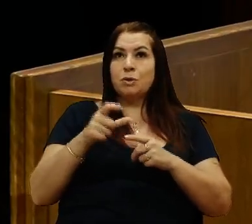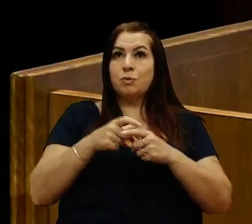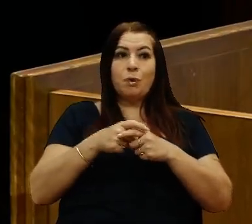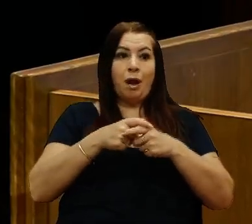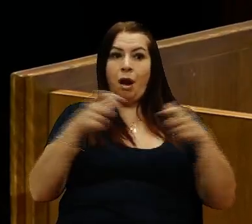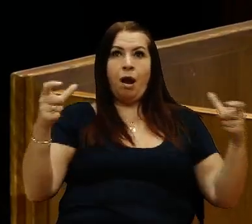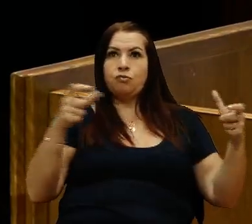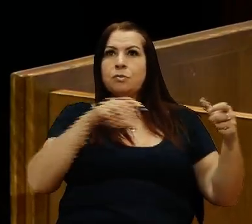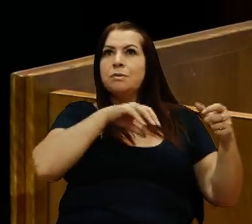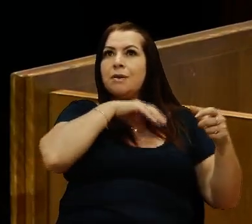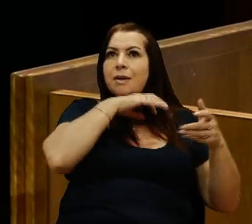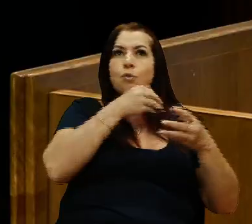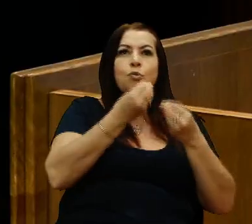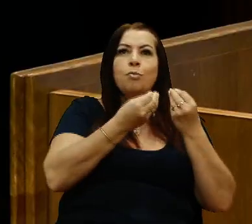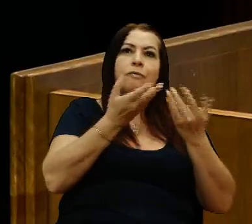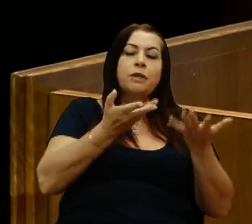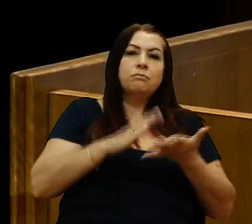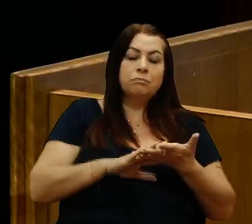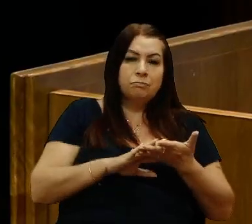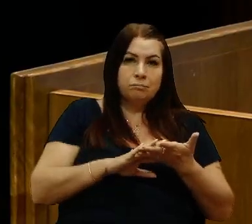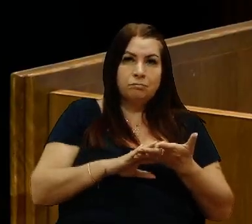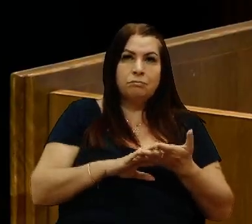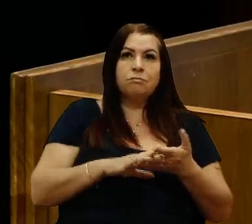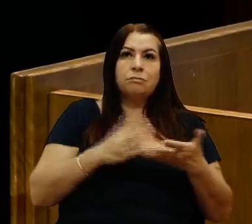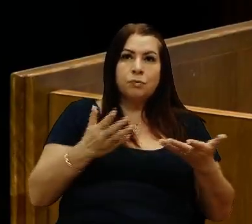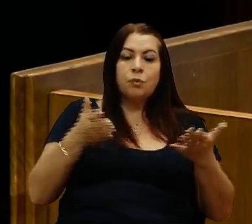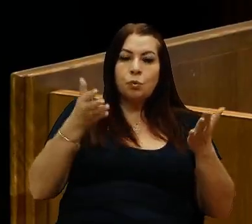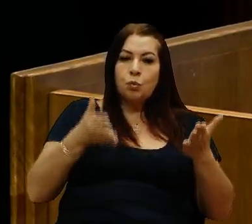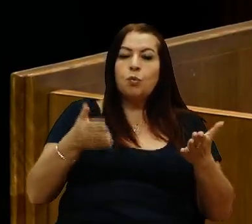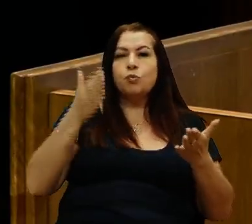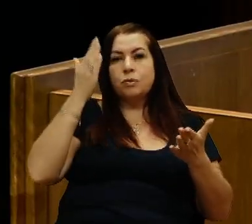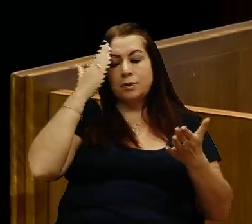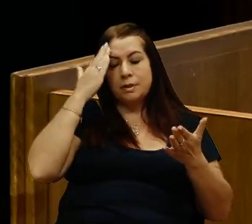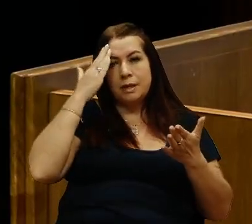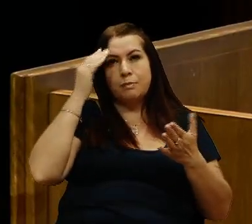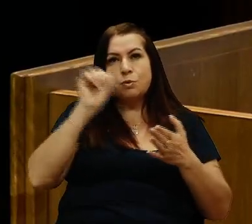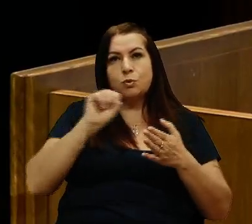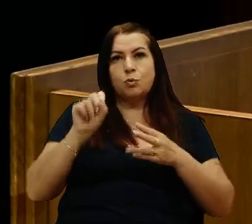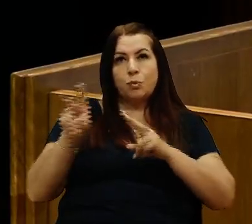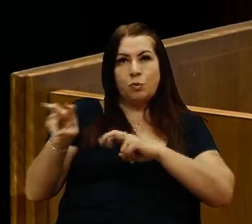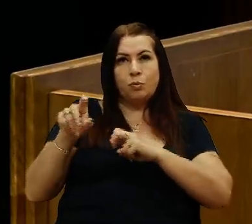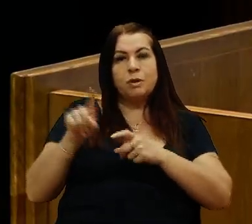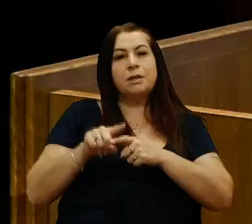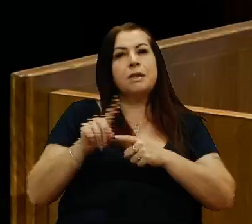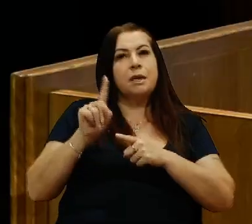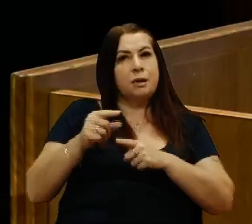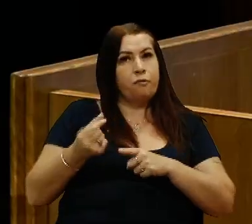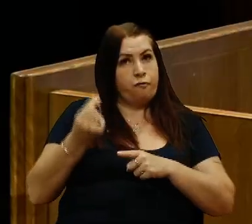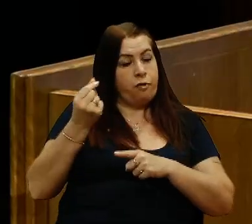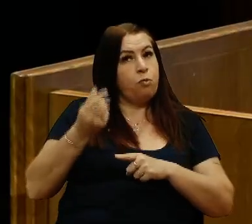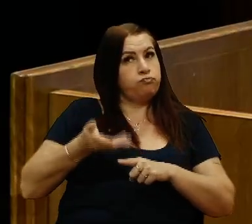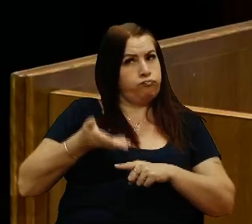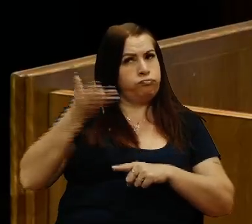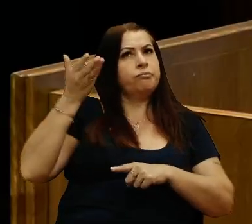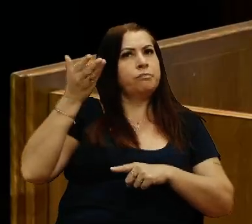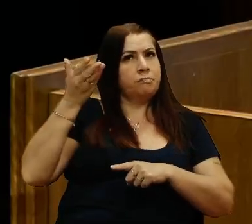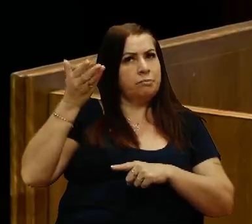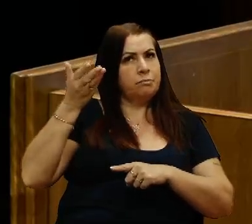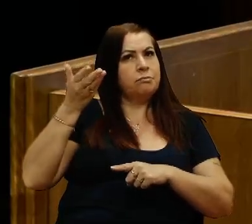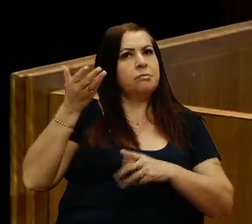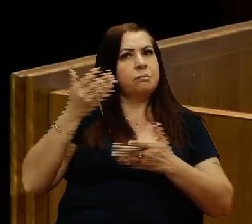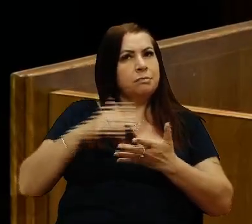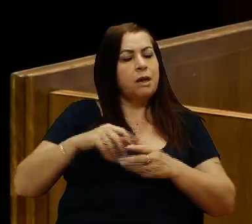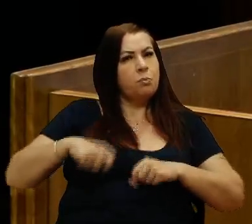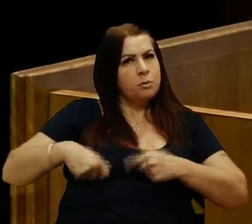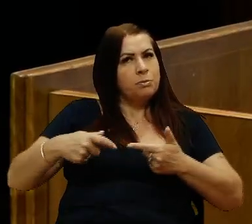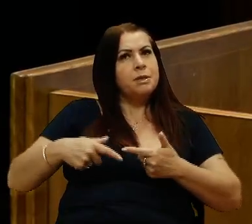como fica nessa situação? Hoje a gente sabe que o seguro agrícola é um valor muito alto, é uma despesa muito